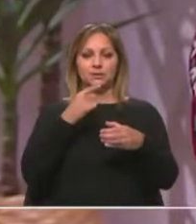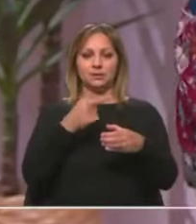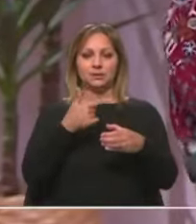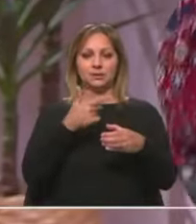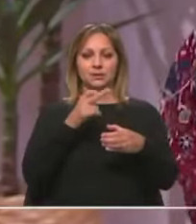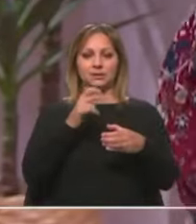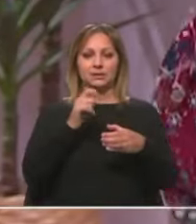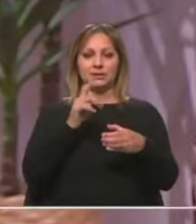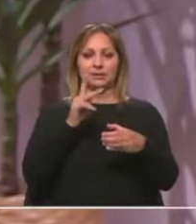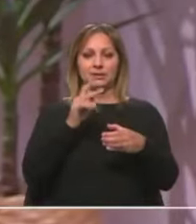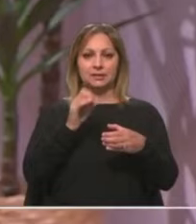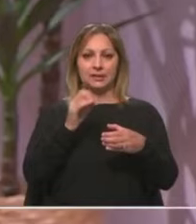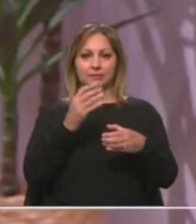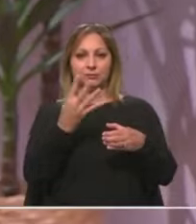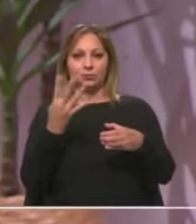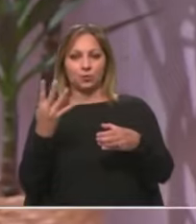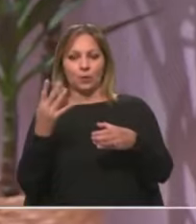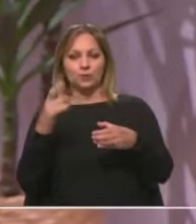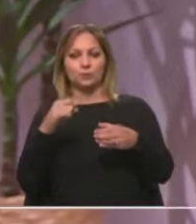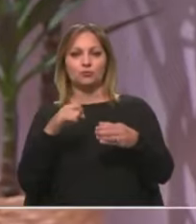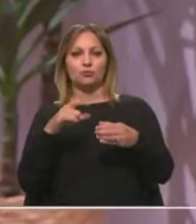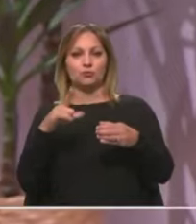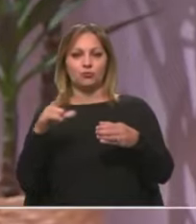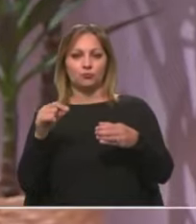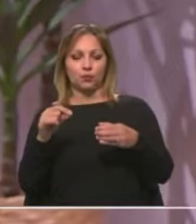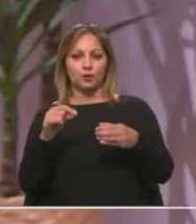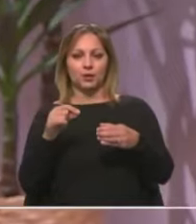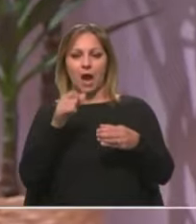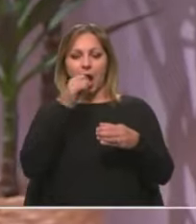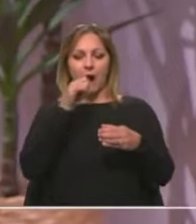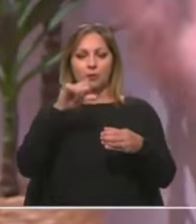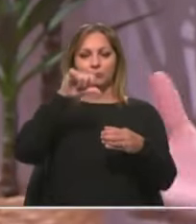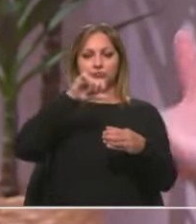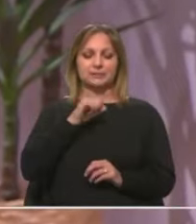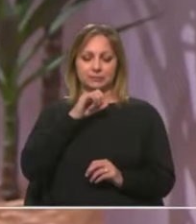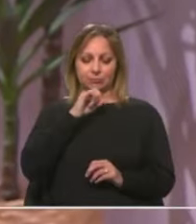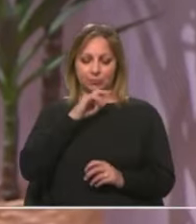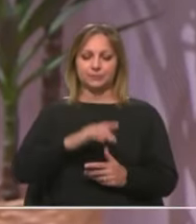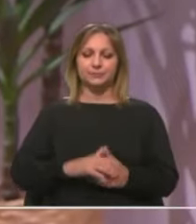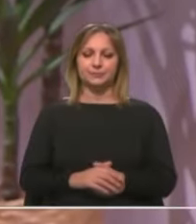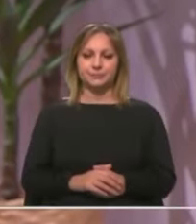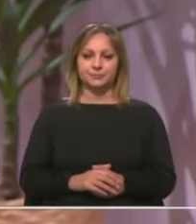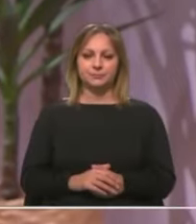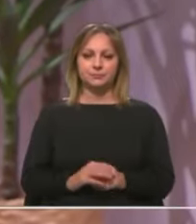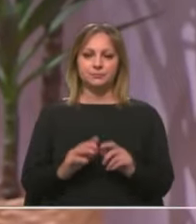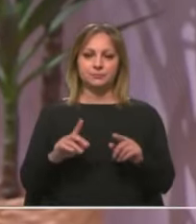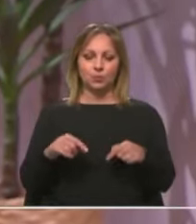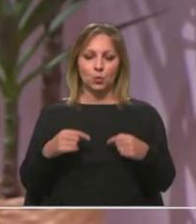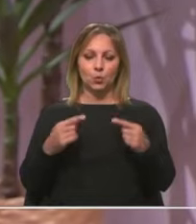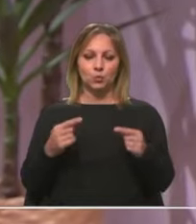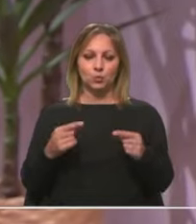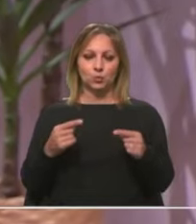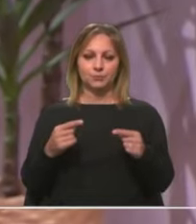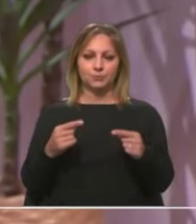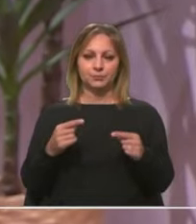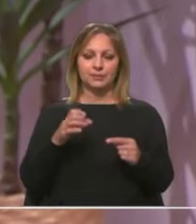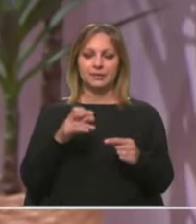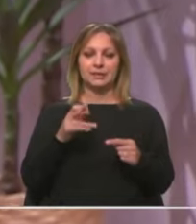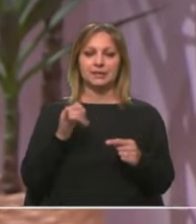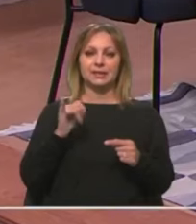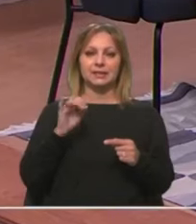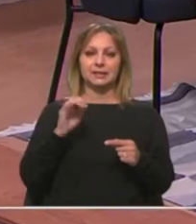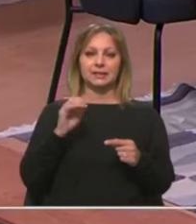de quatro folhas, portanto, e que a pessoa rega e que vai crescendo. Outra deles é o crisântemo,